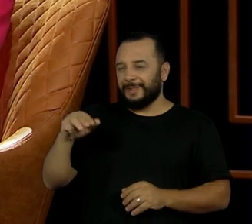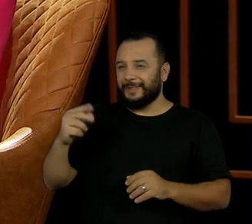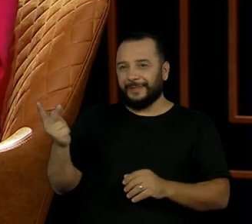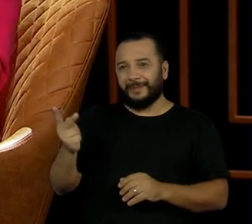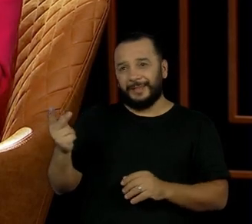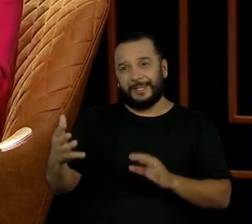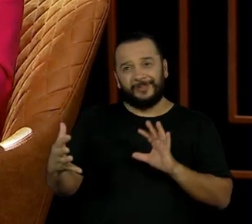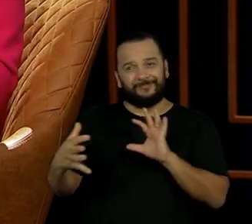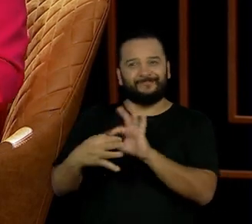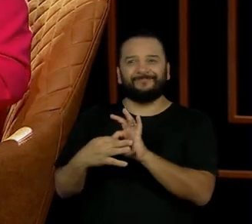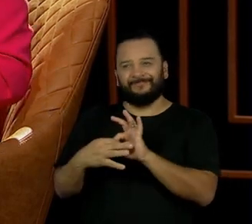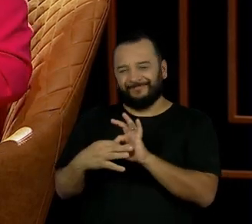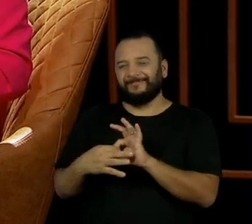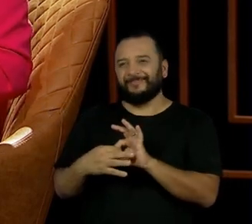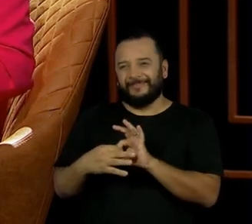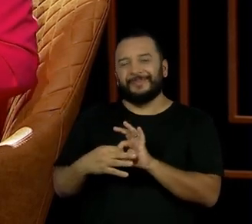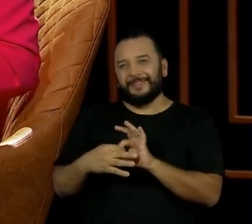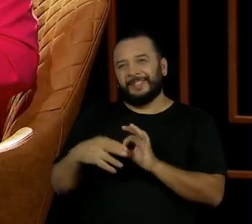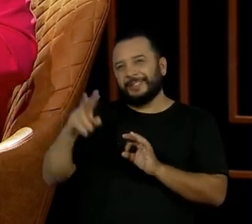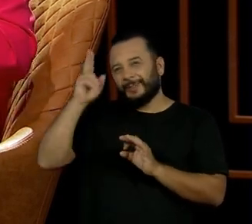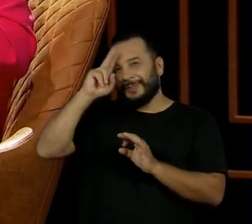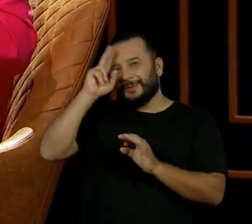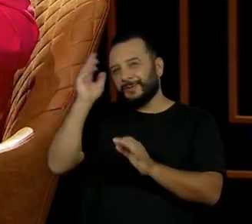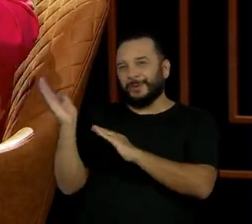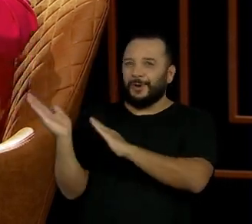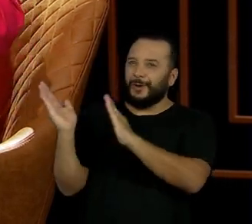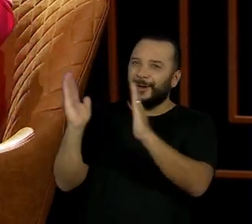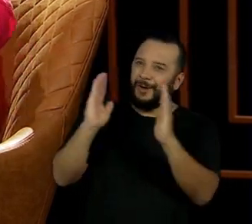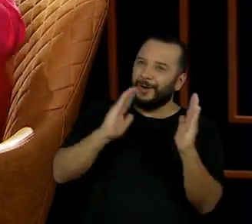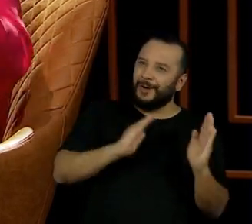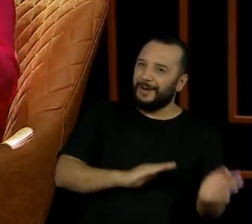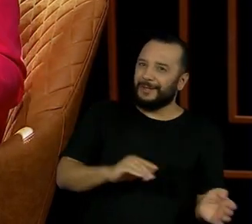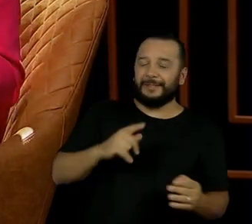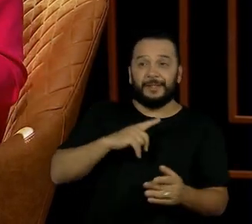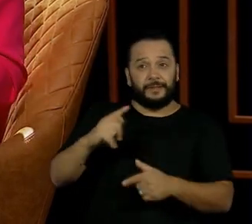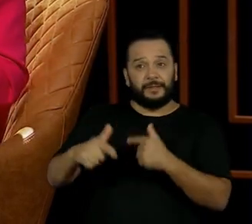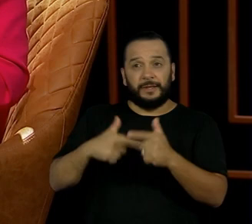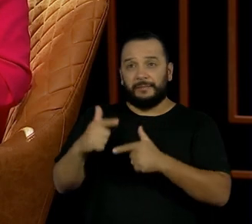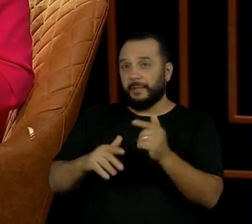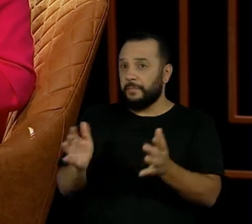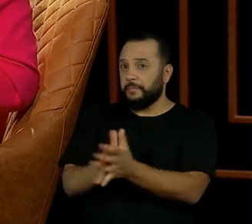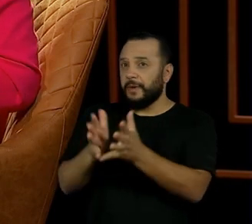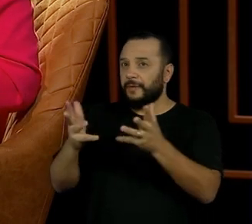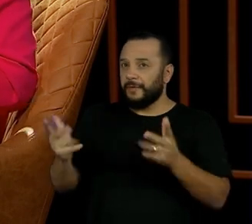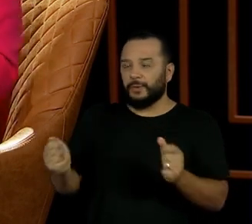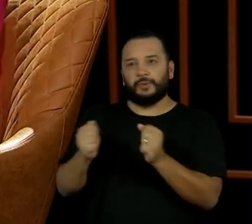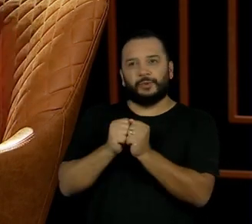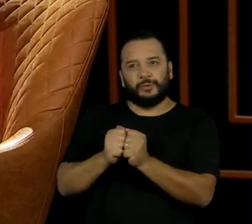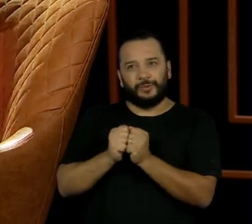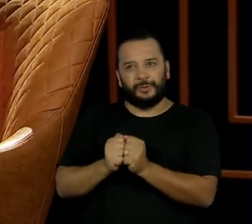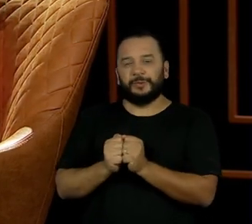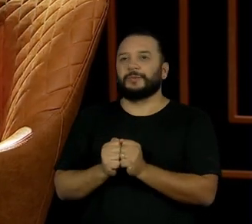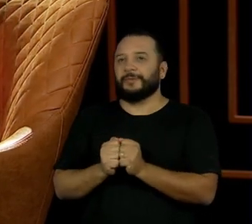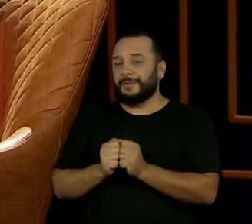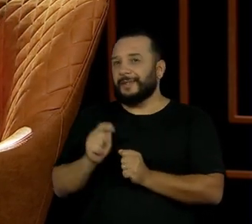sintonia a gente tem uma história a gente tem a gente fez tantas coisas lindas juntos ele é esse docinho de